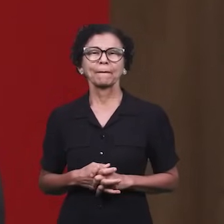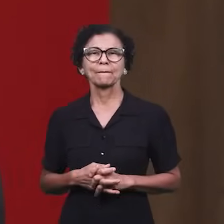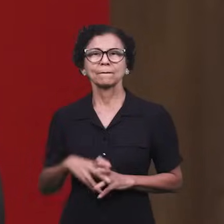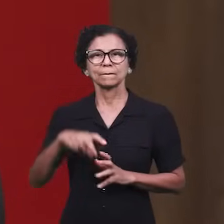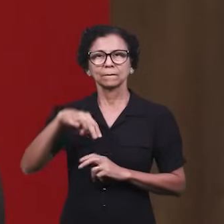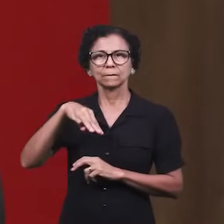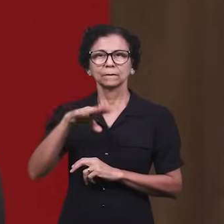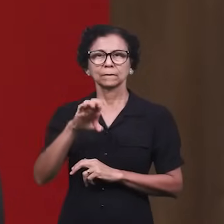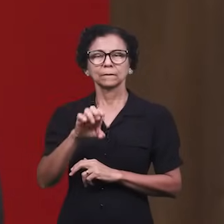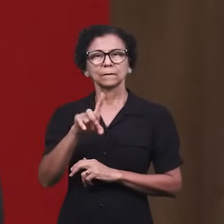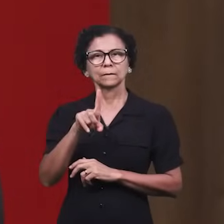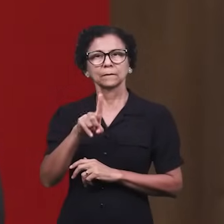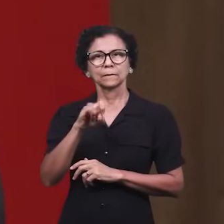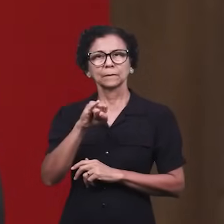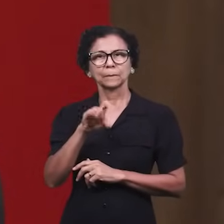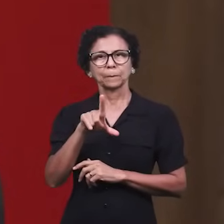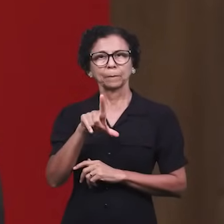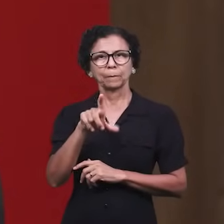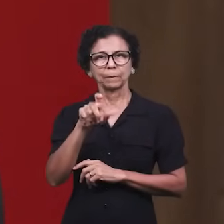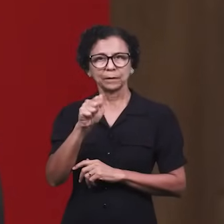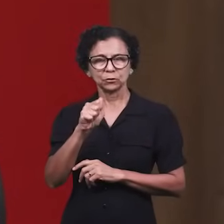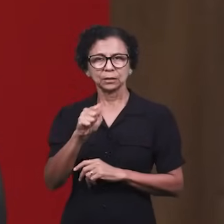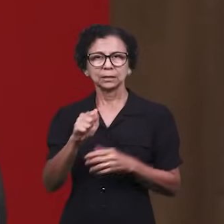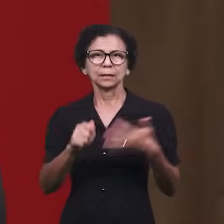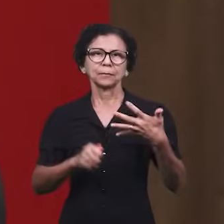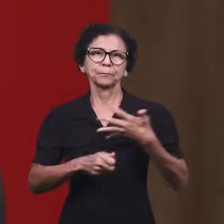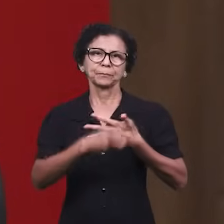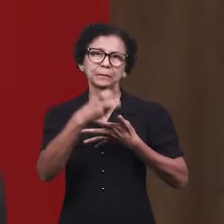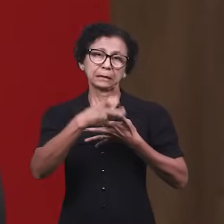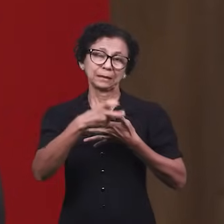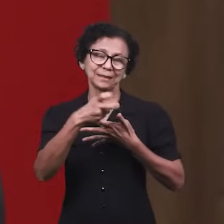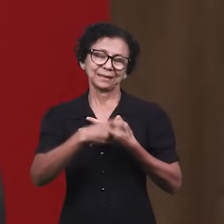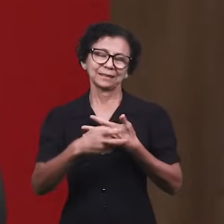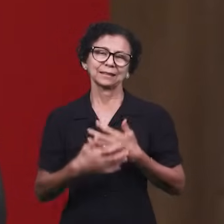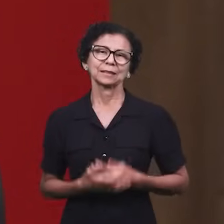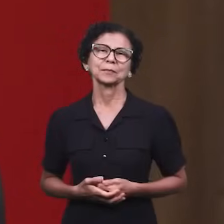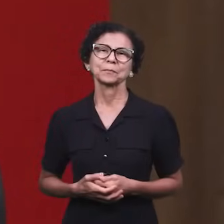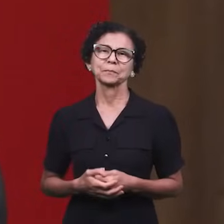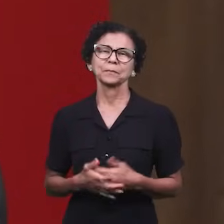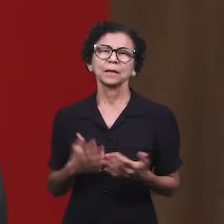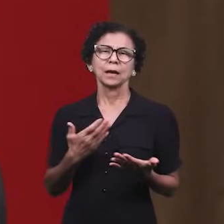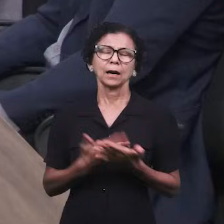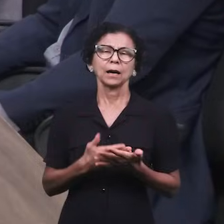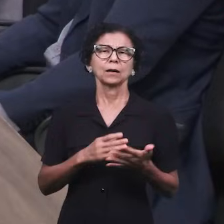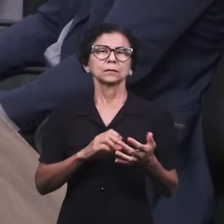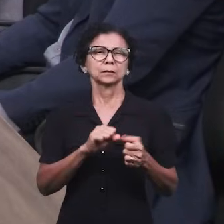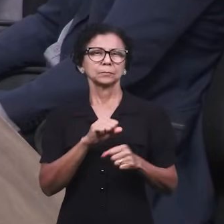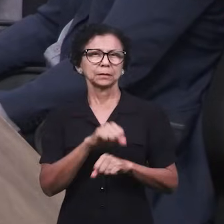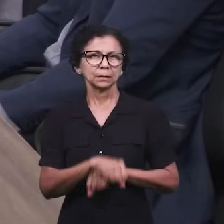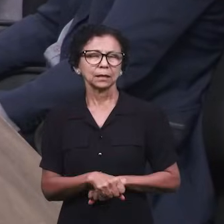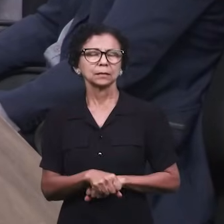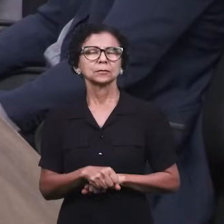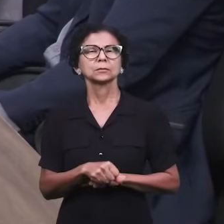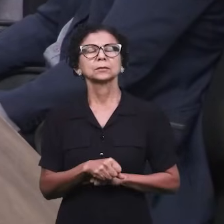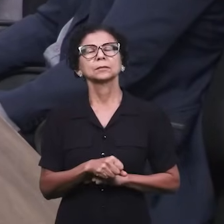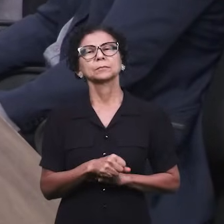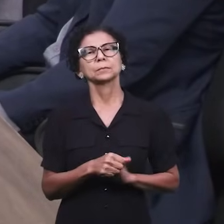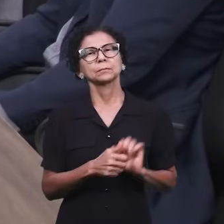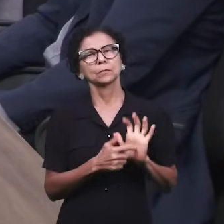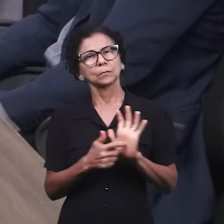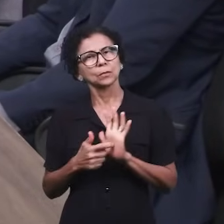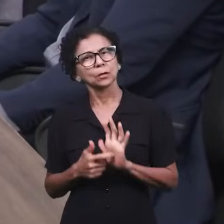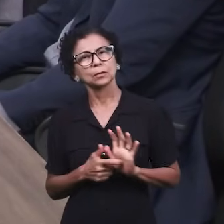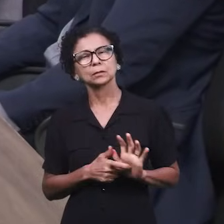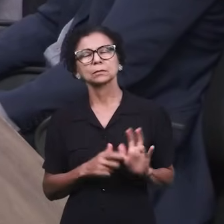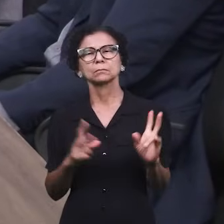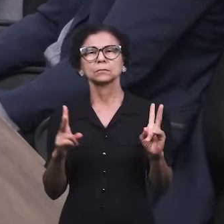um assunto que muito é usado nas aulas de seminários. Estamos aqui com membros do grupo do Ciência e Fé, pastores,